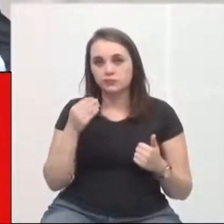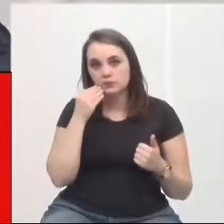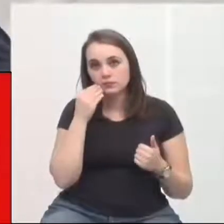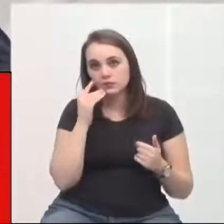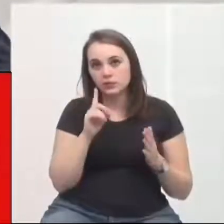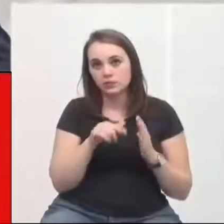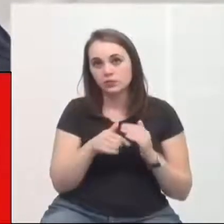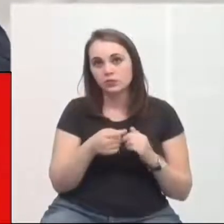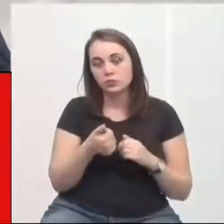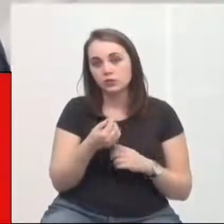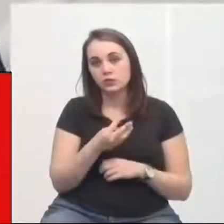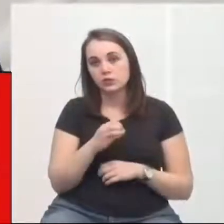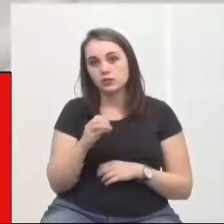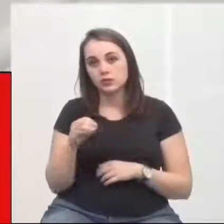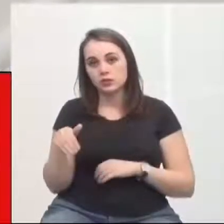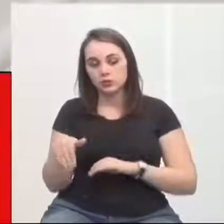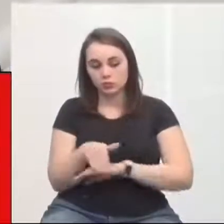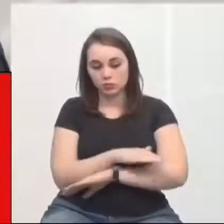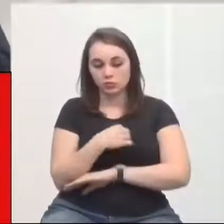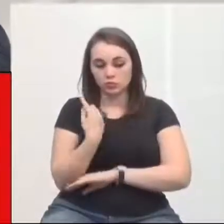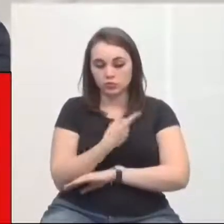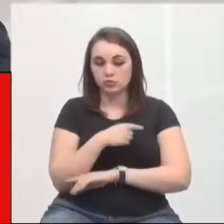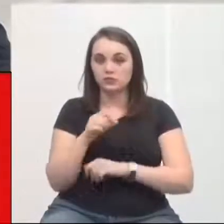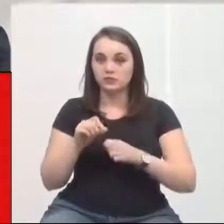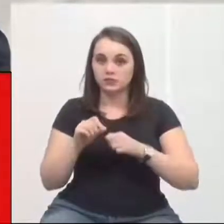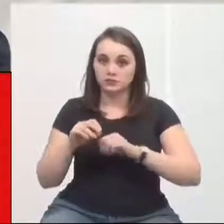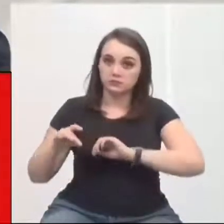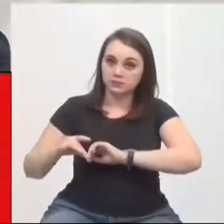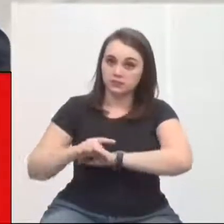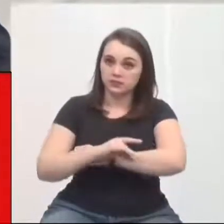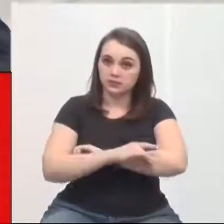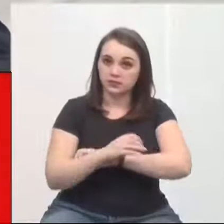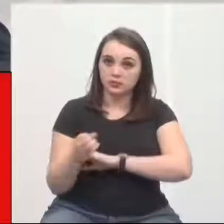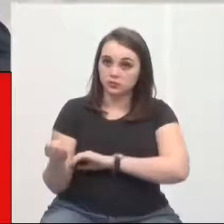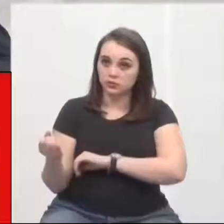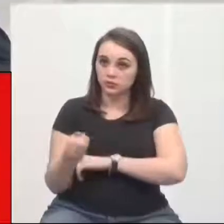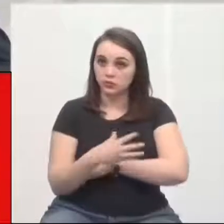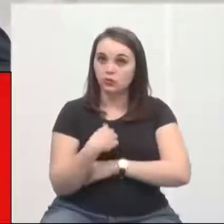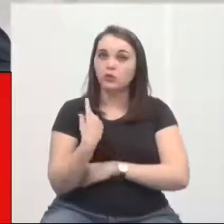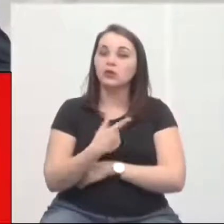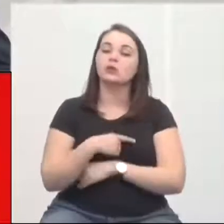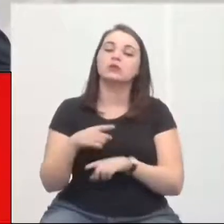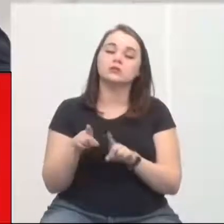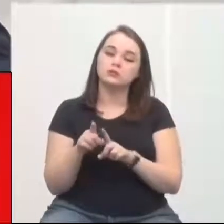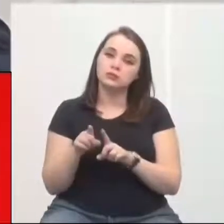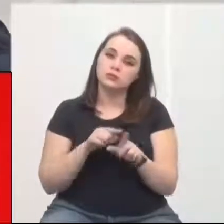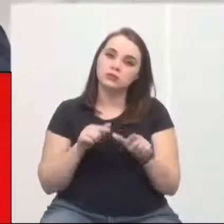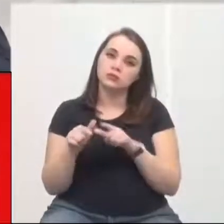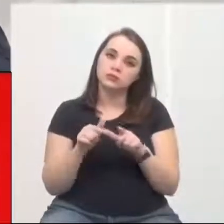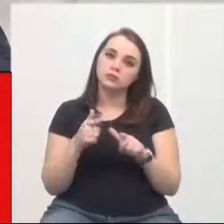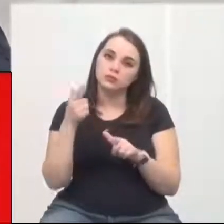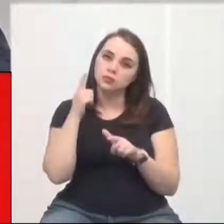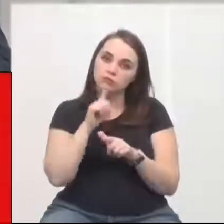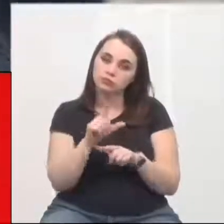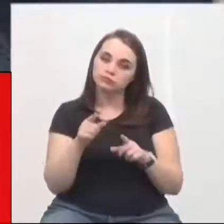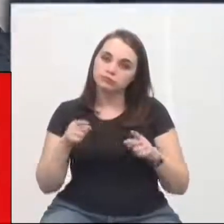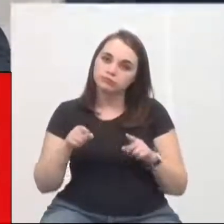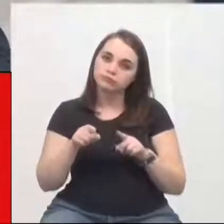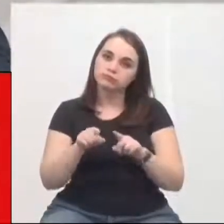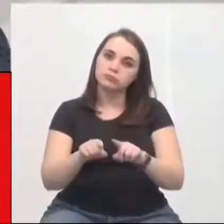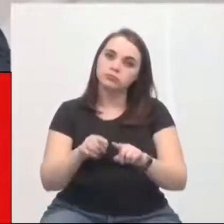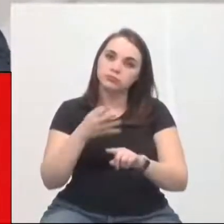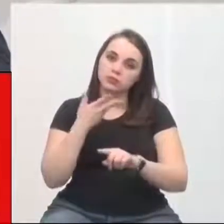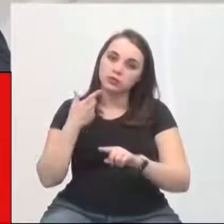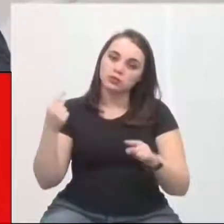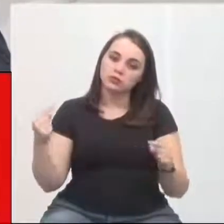270, quase 300 ruas que nós temos que fazer a pavimentação nova, nós também estaremos trabalhando paralelo a revitalizações